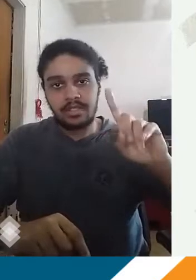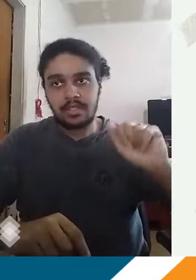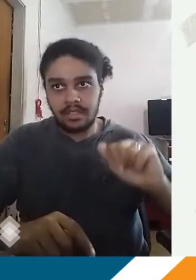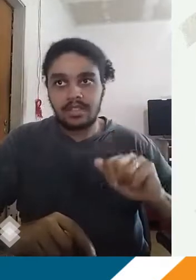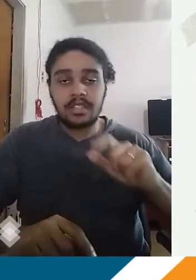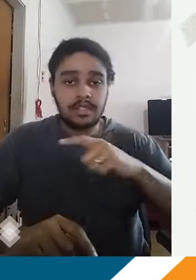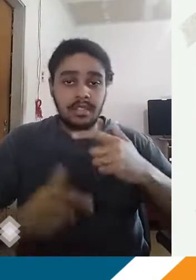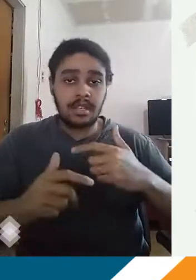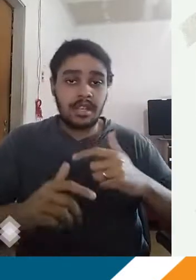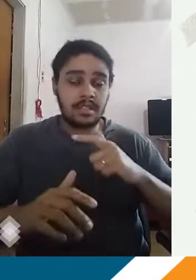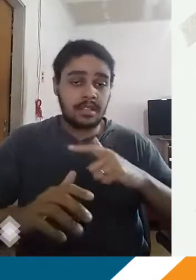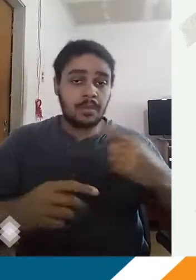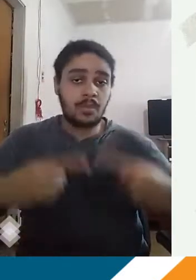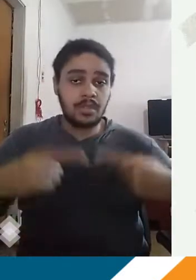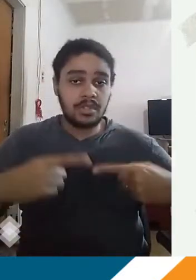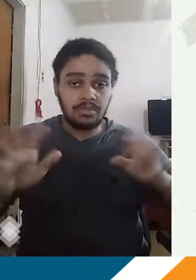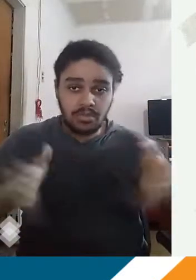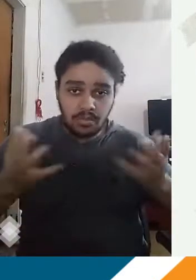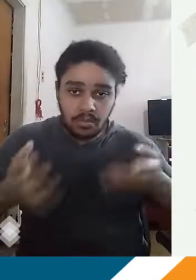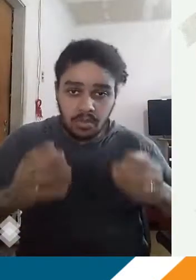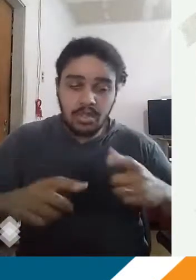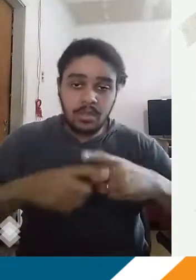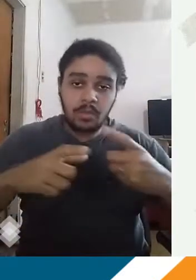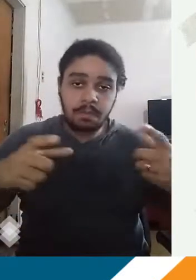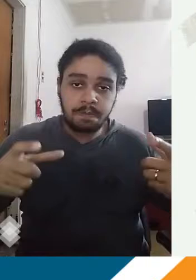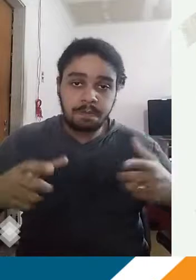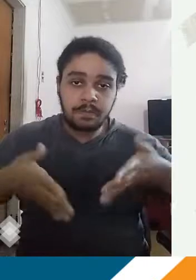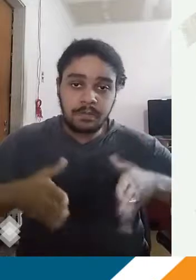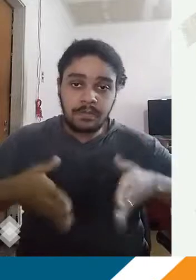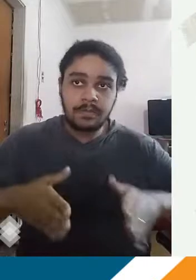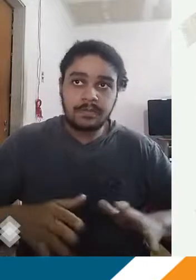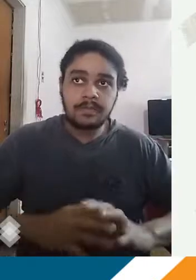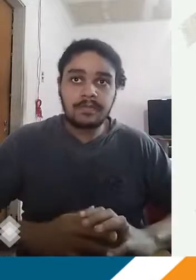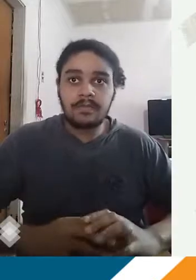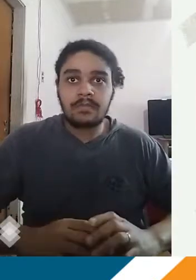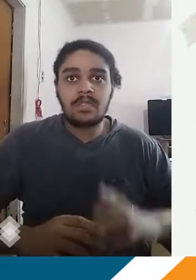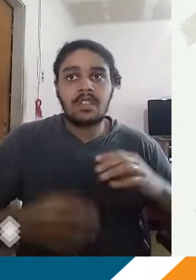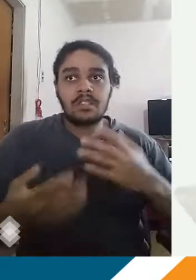base, principalmente com políticas de estímulo de aumento da natalidade.